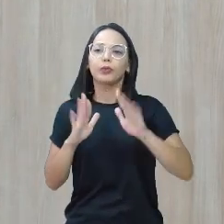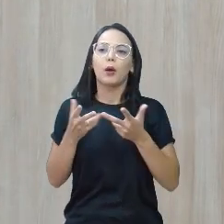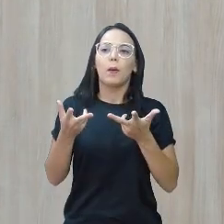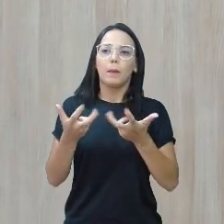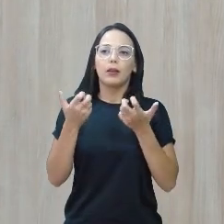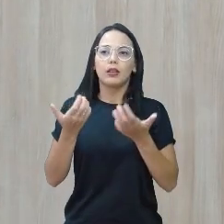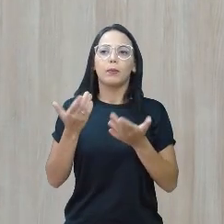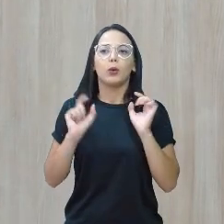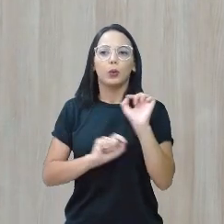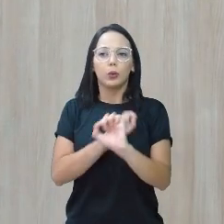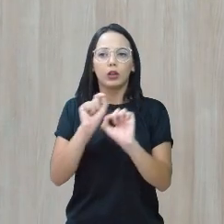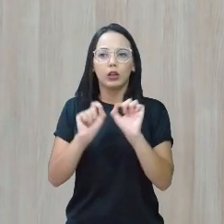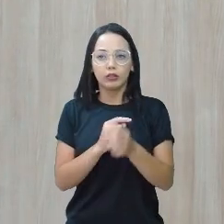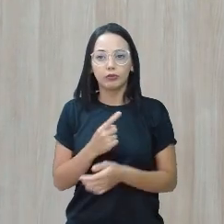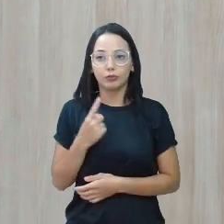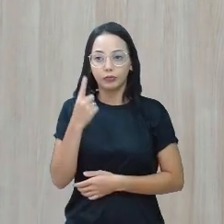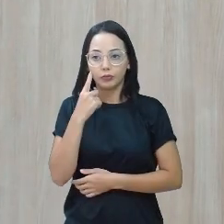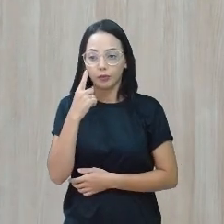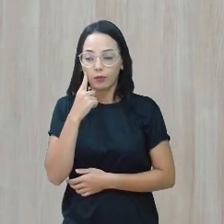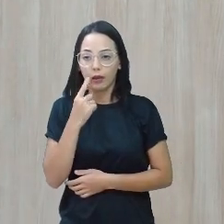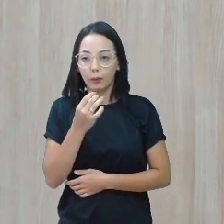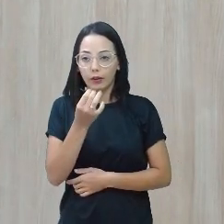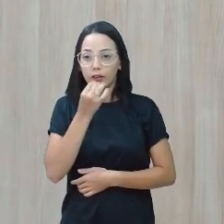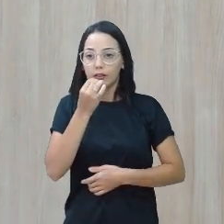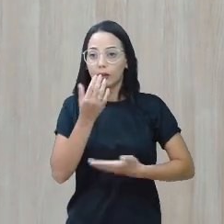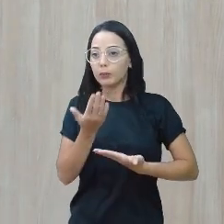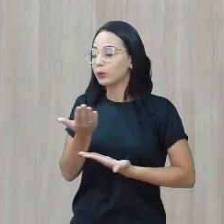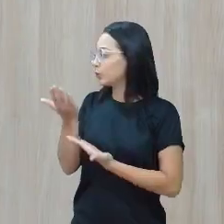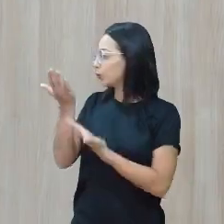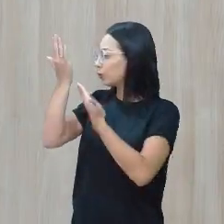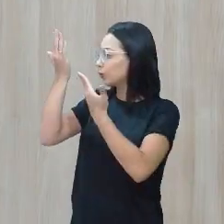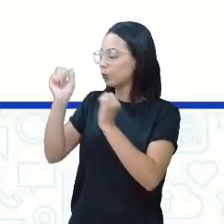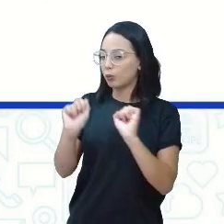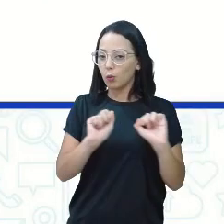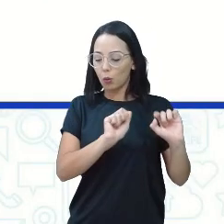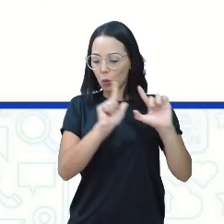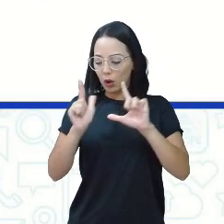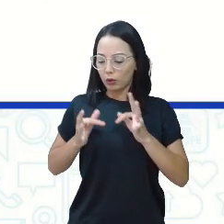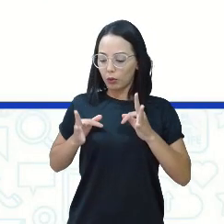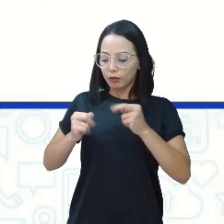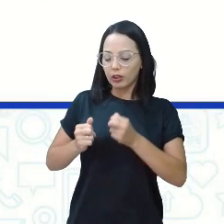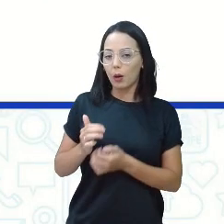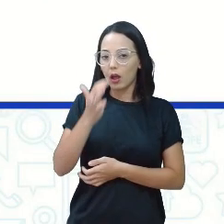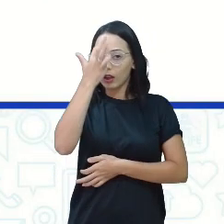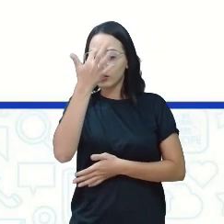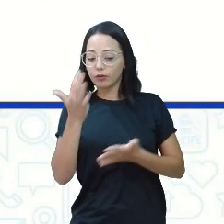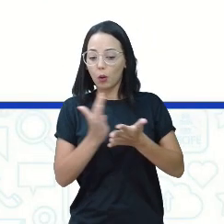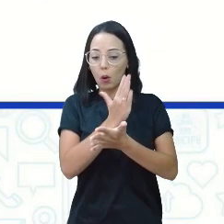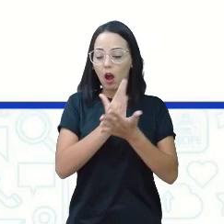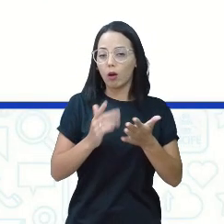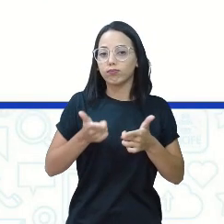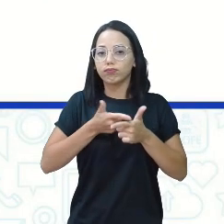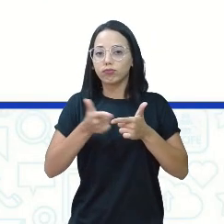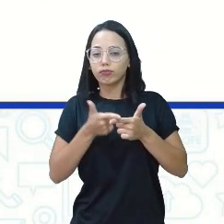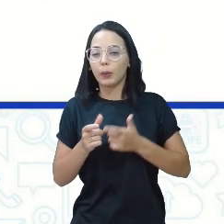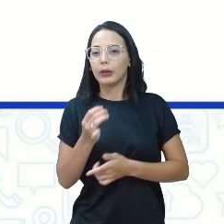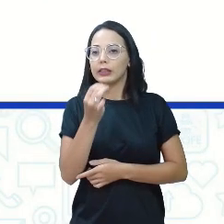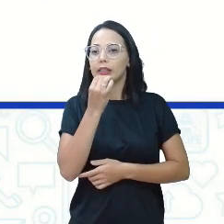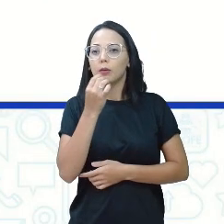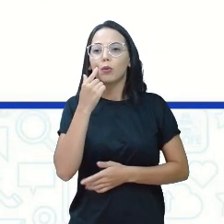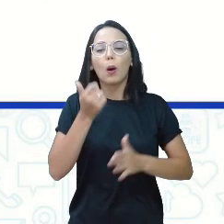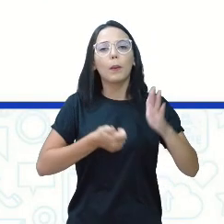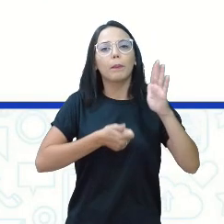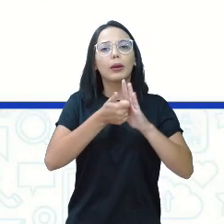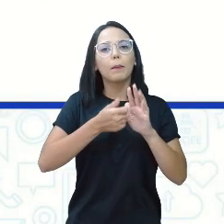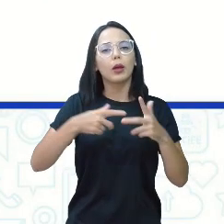viu... Opa, aqui. E aí, a gente viu esse quadrinho no final. A gente resolveu alguns exemplos. Nesse primeiro quadrinho aí, ó, no